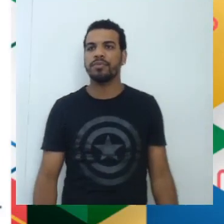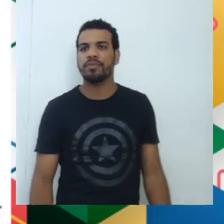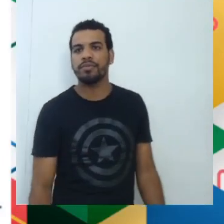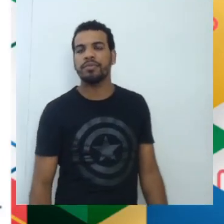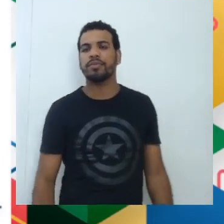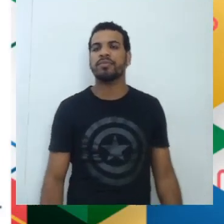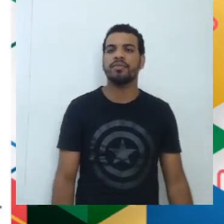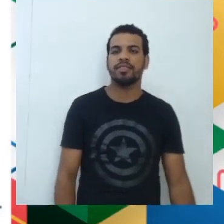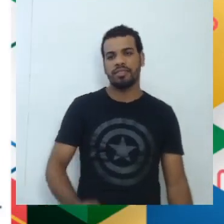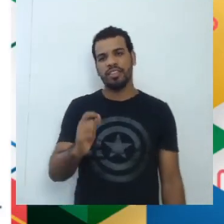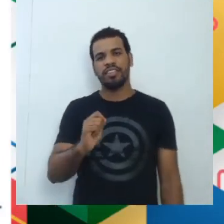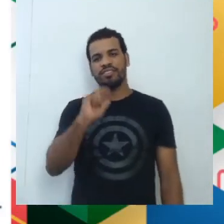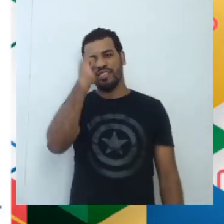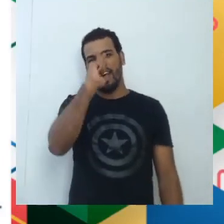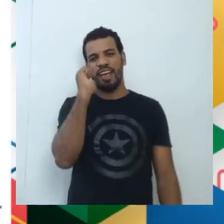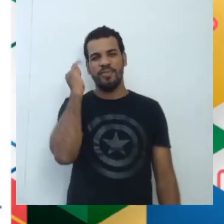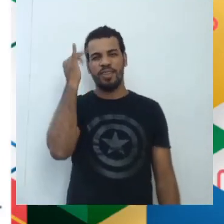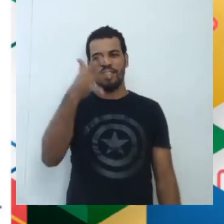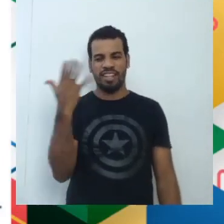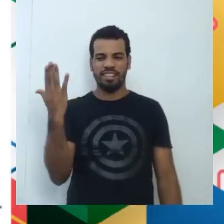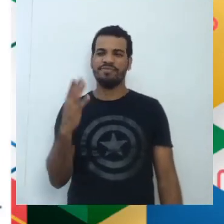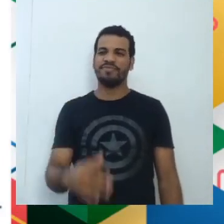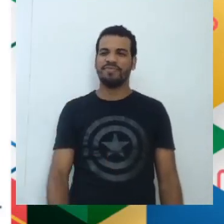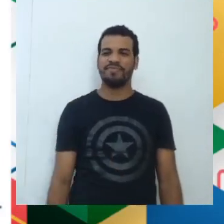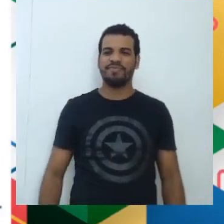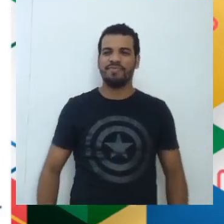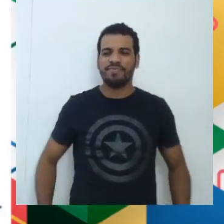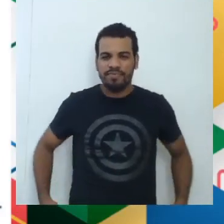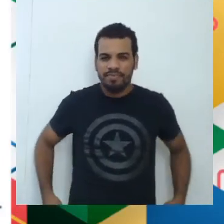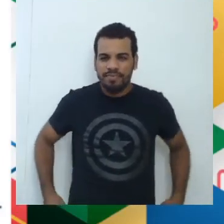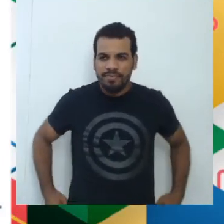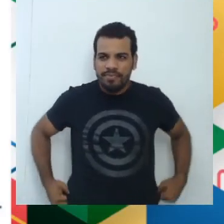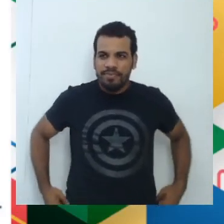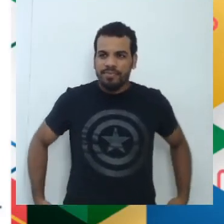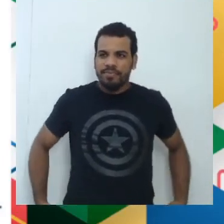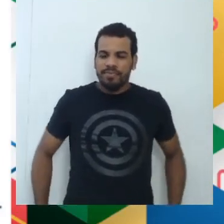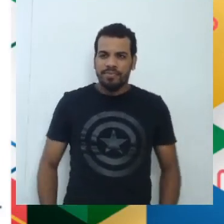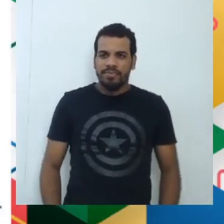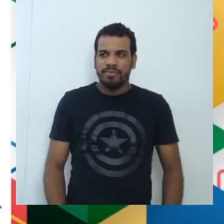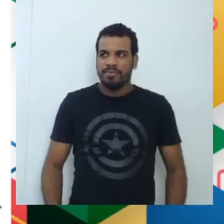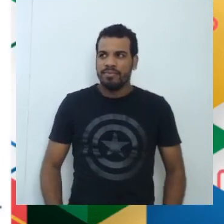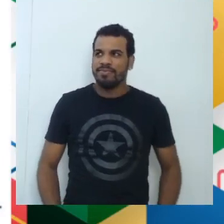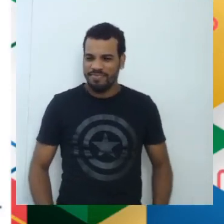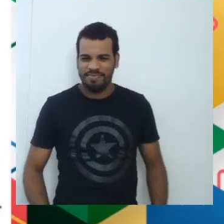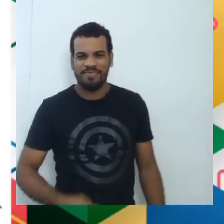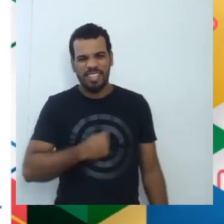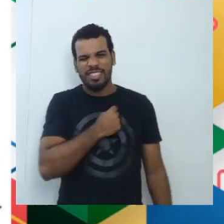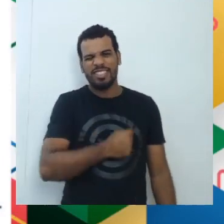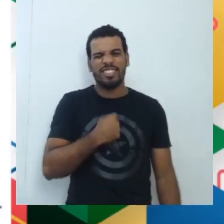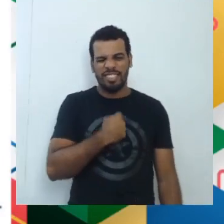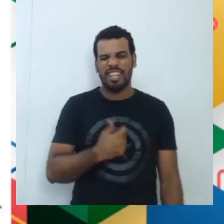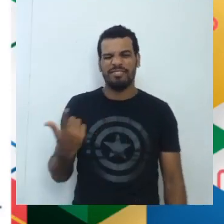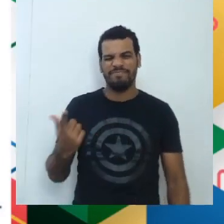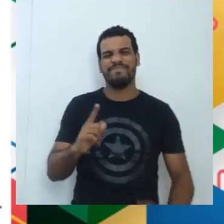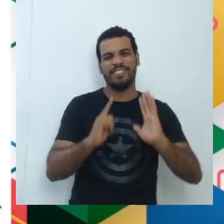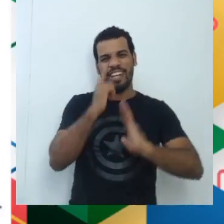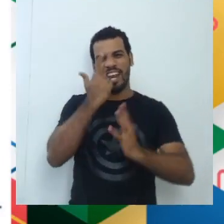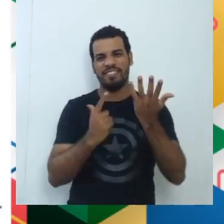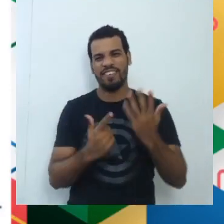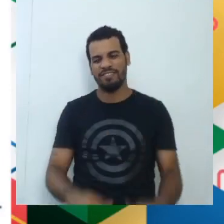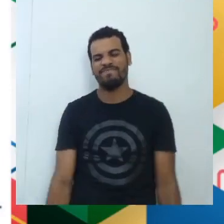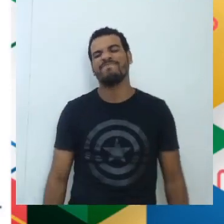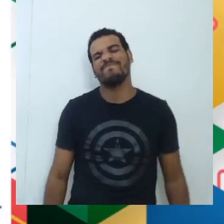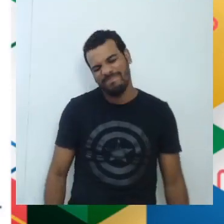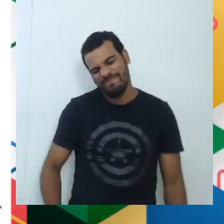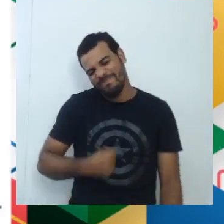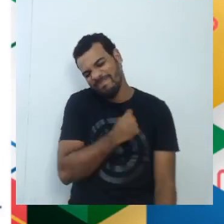o galo da madrugada, não é? Olha só, a gente vai ter uma foto... E que saudade do carnaval, né, Darley? A gente tá com